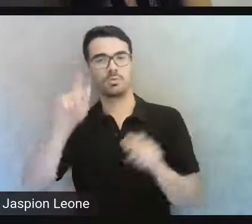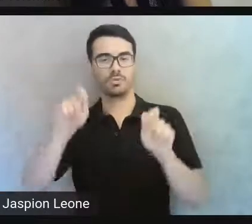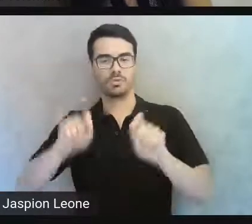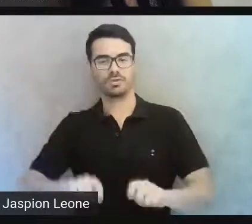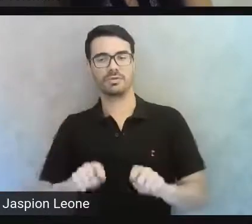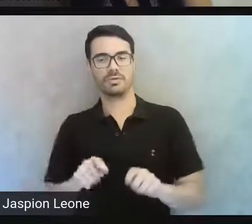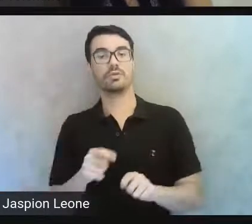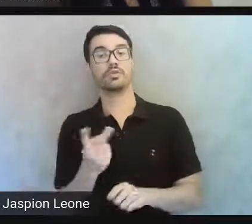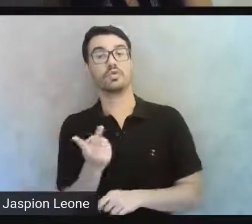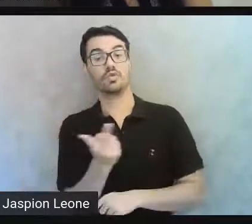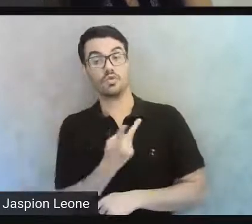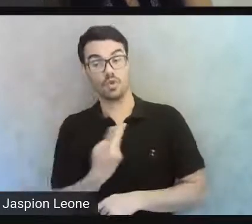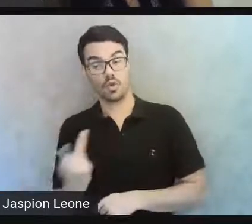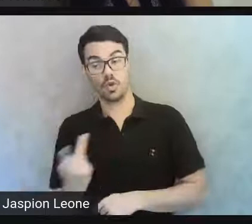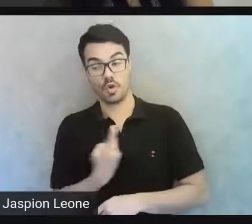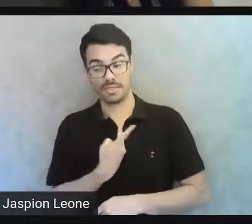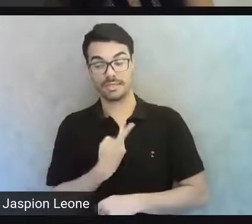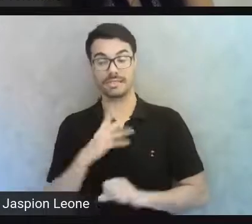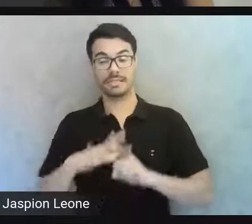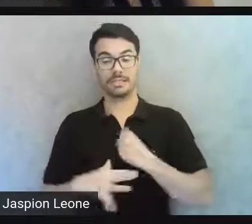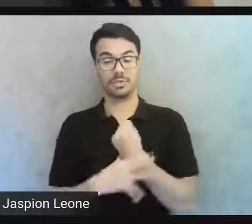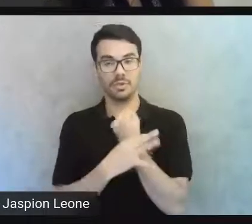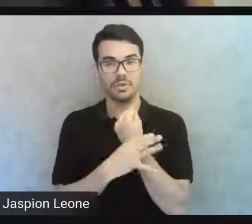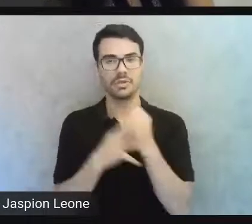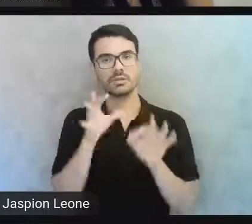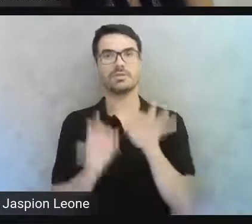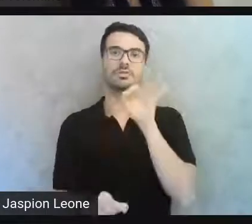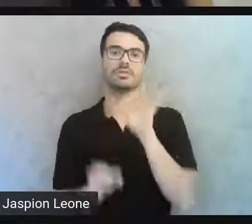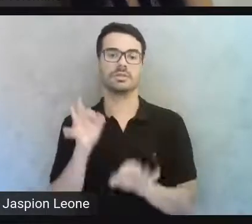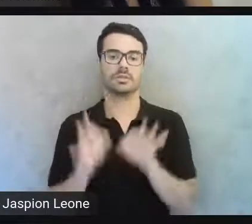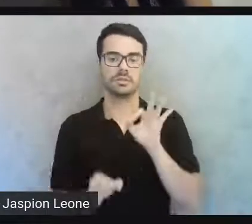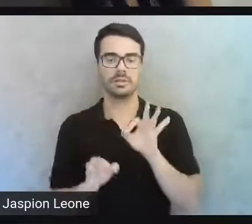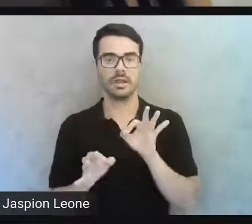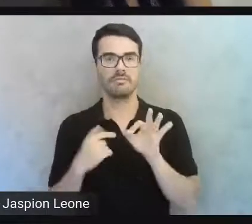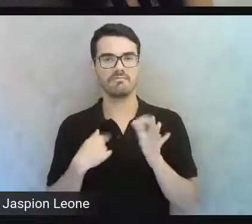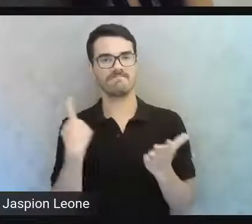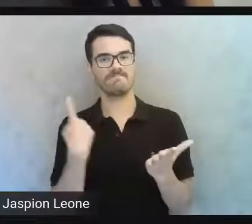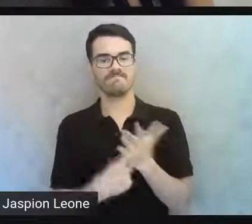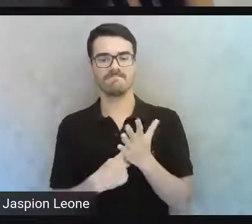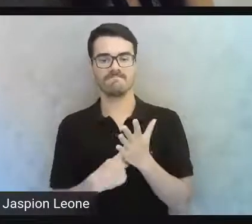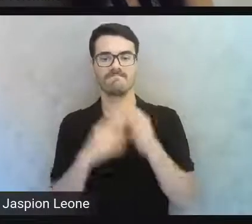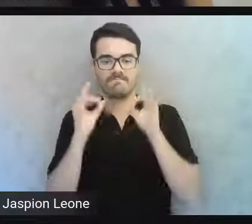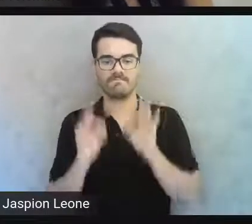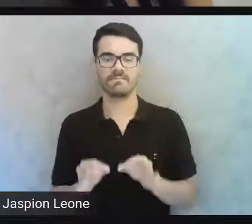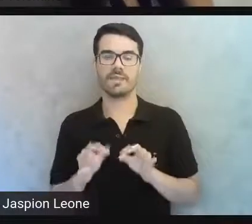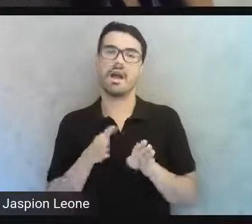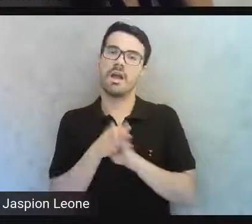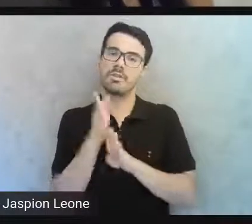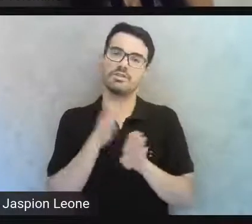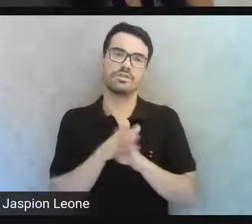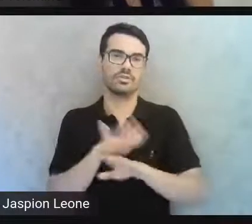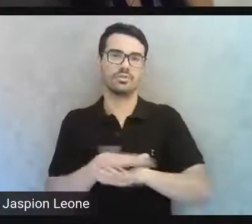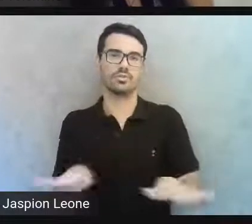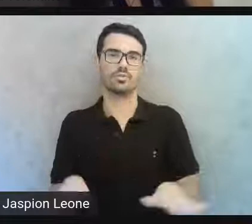os dois. Os dois precisam sentir que está justo o que foi decidido ali. Tá bom? Algumas dicas.